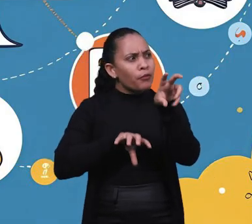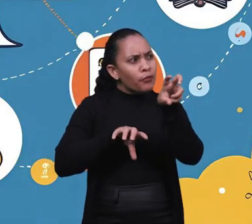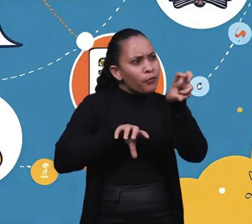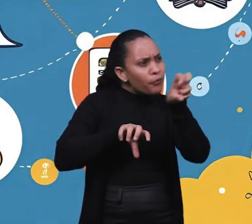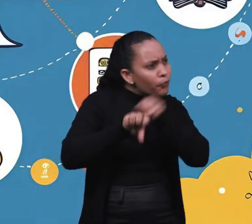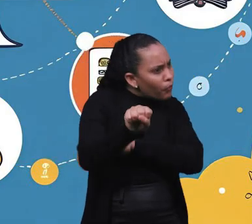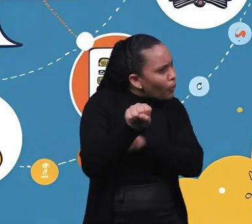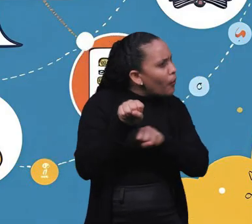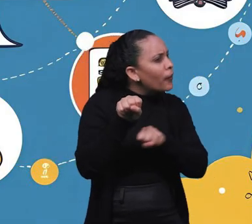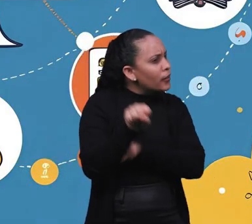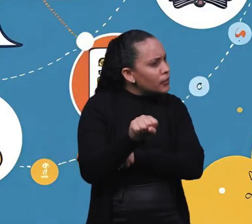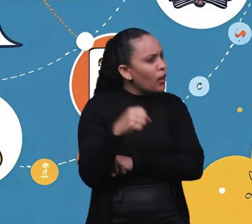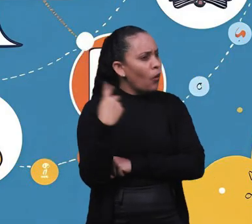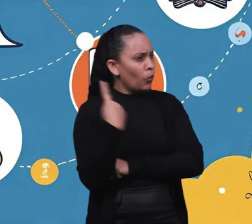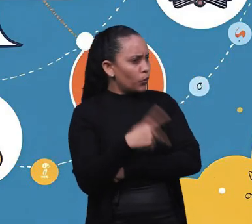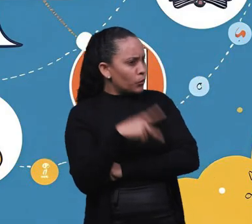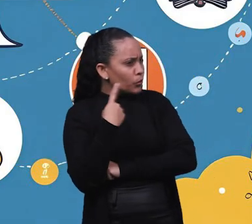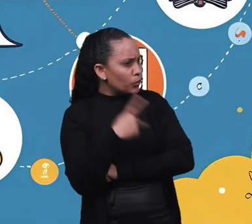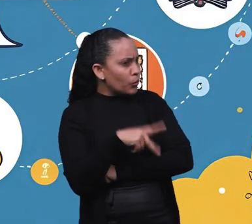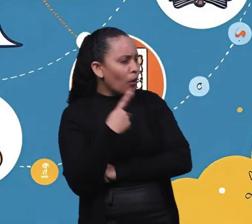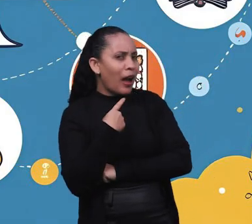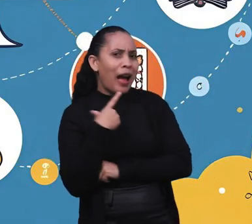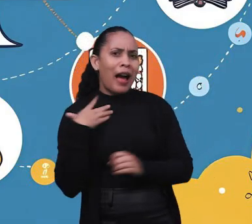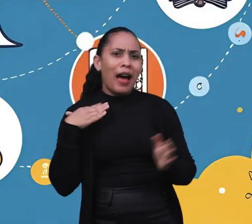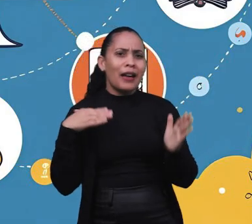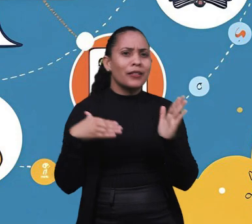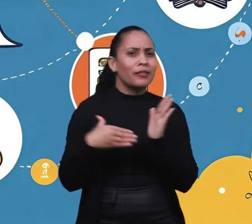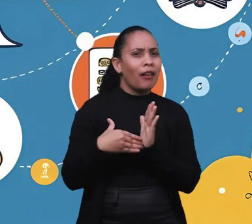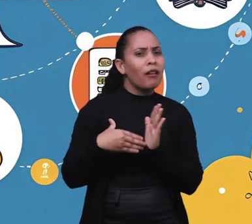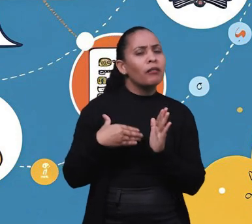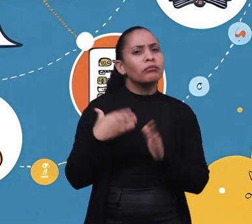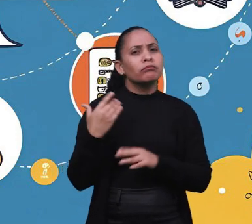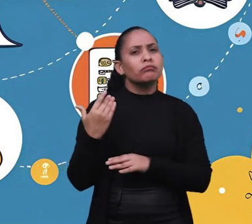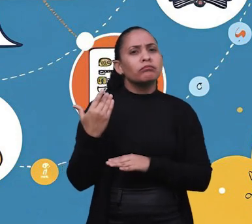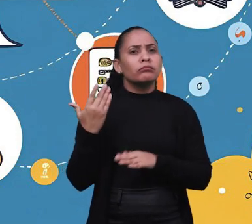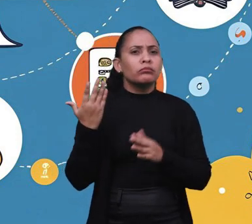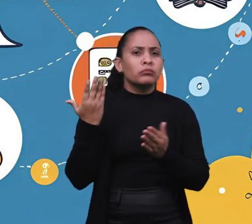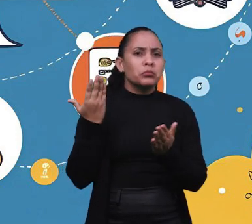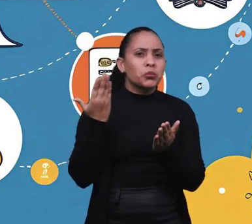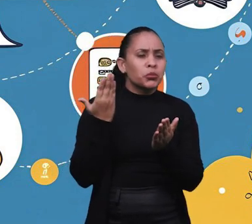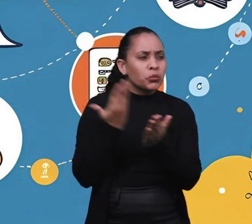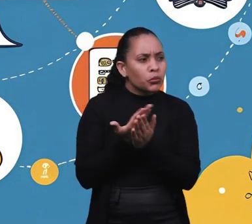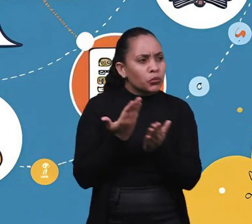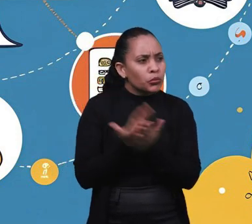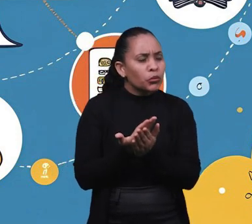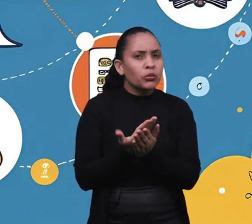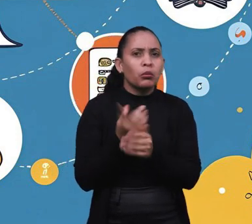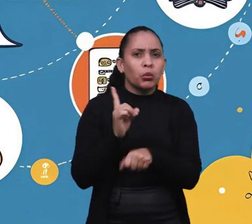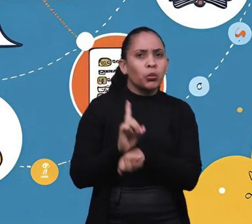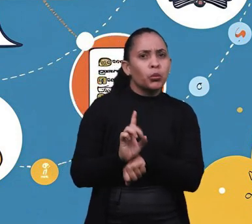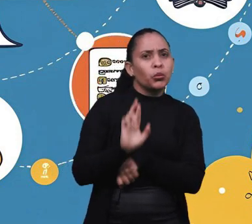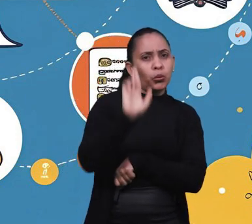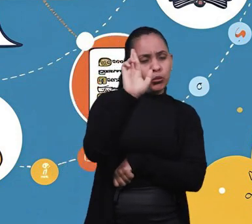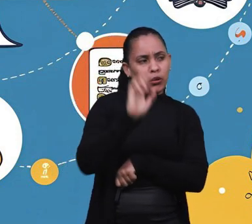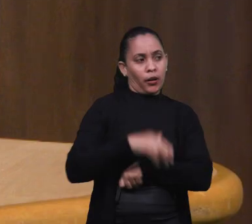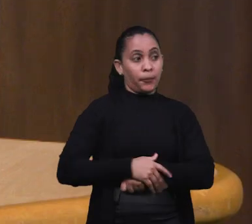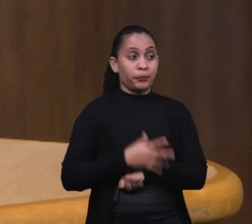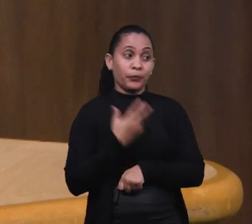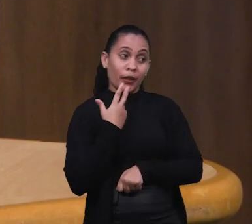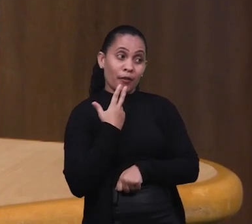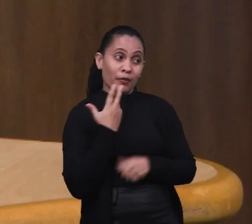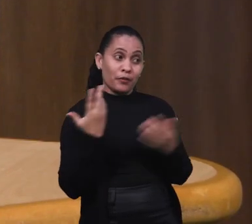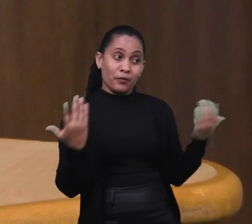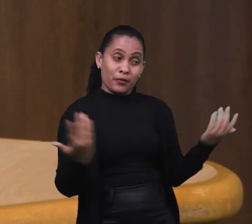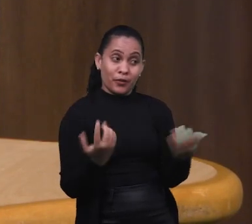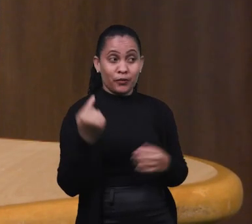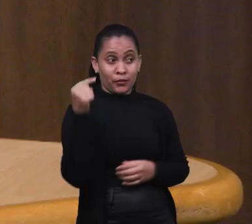e diversificada, chegando até o doutorado? Antes de você responder, Clara, fala um pouquinho, né,